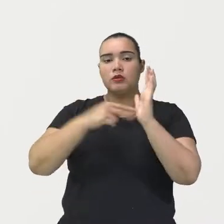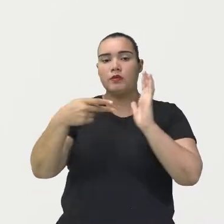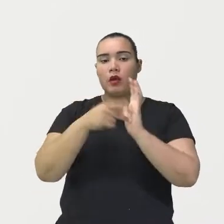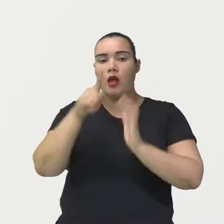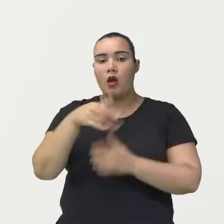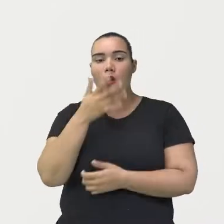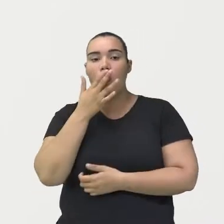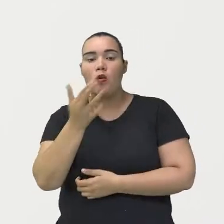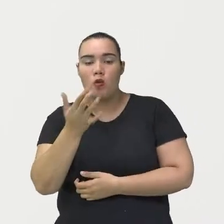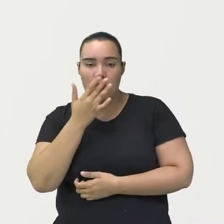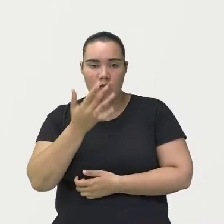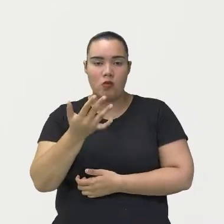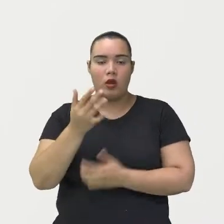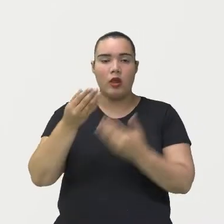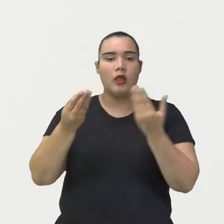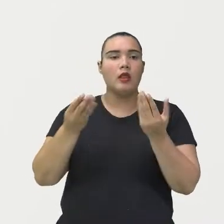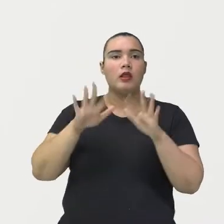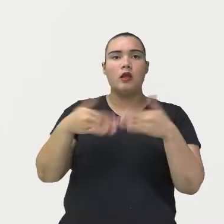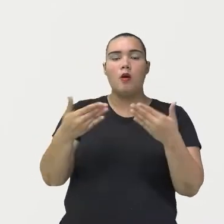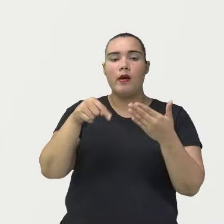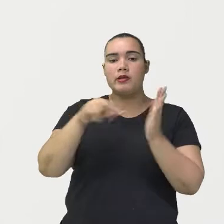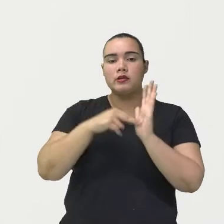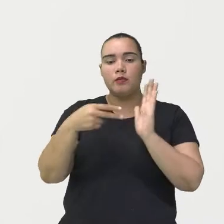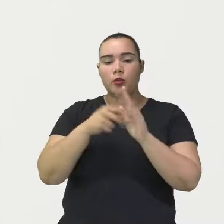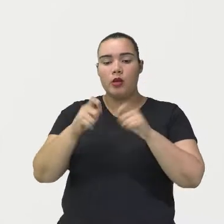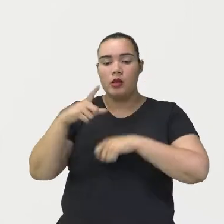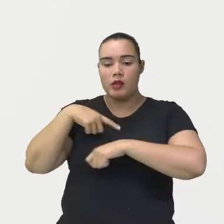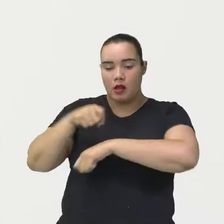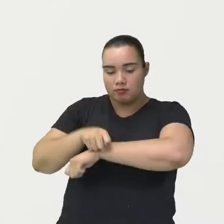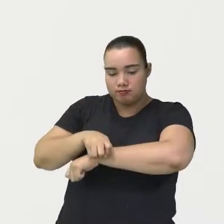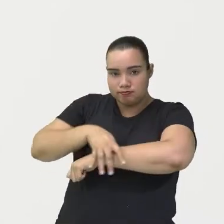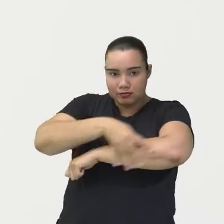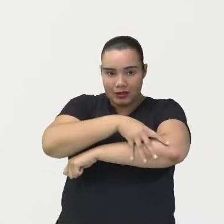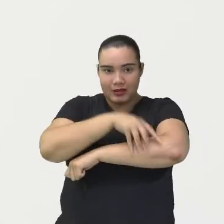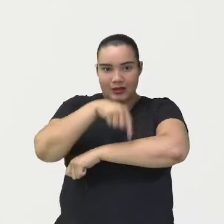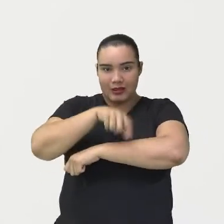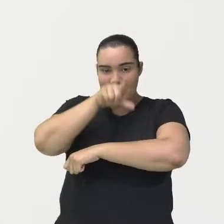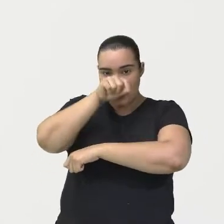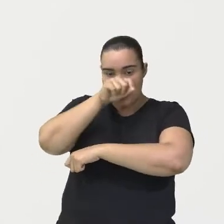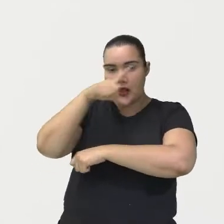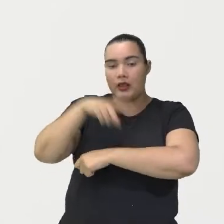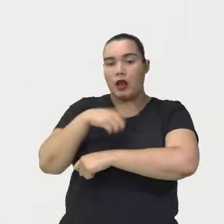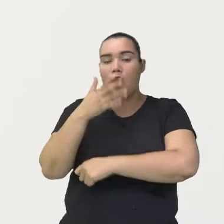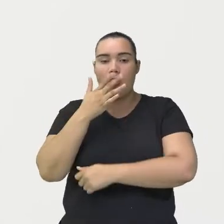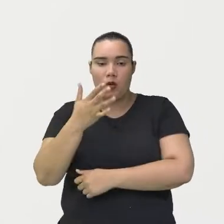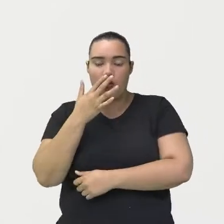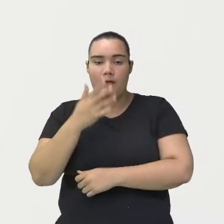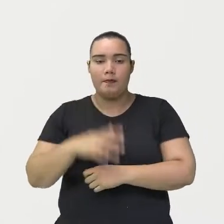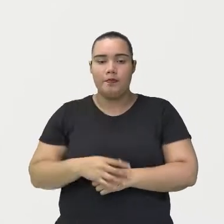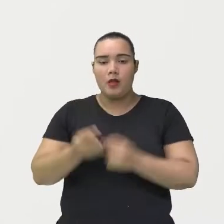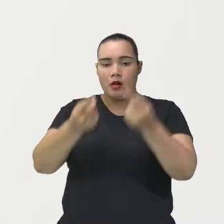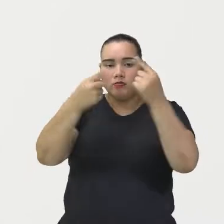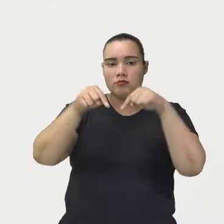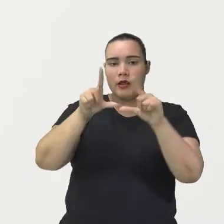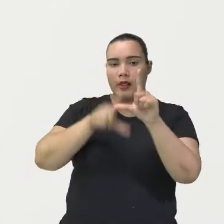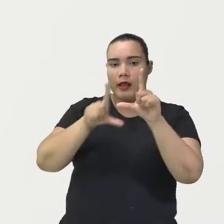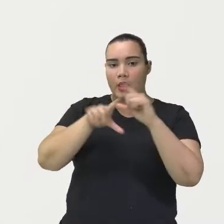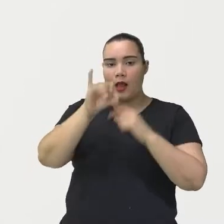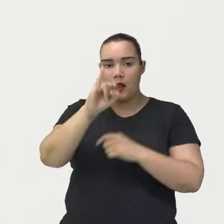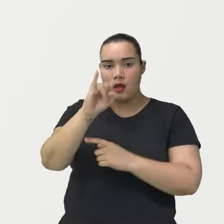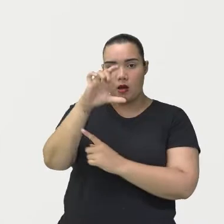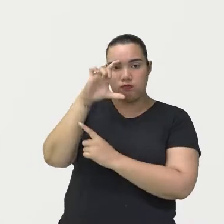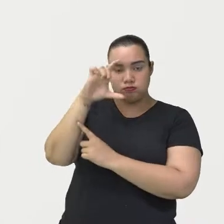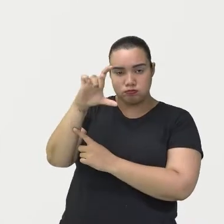vai permitir que as penas tenham cor. E o Izão, ele é